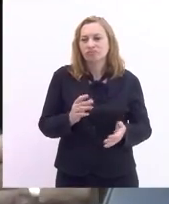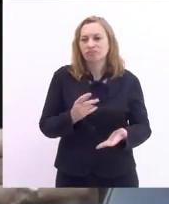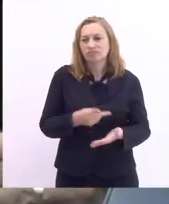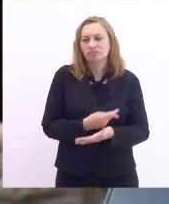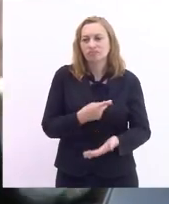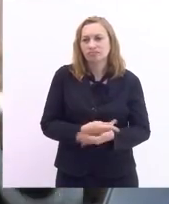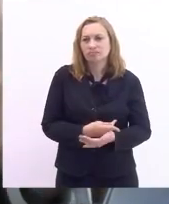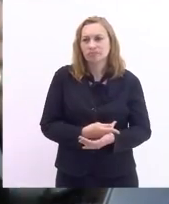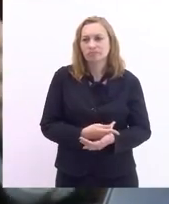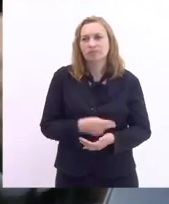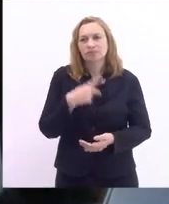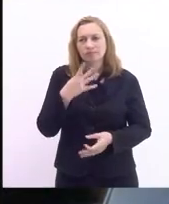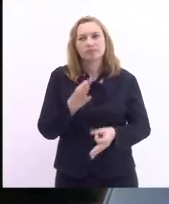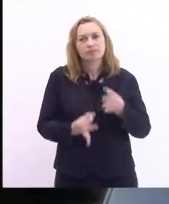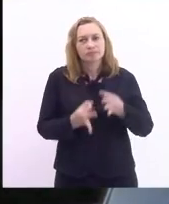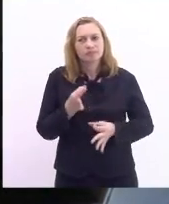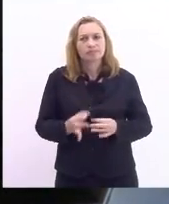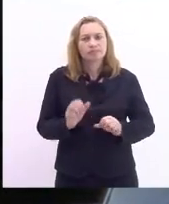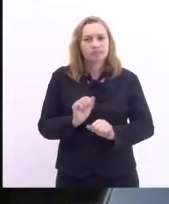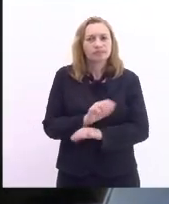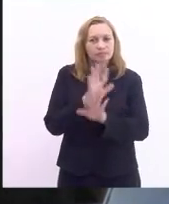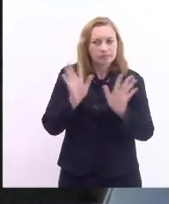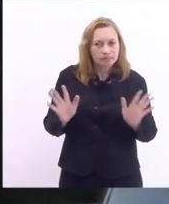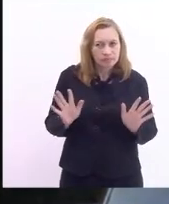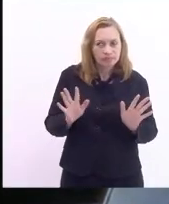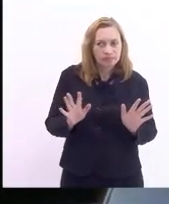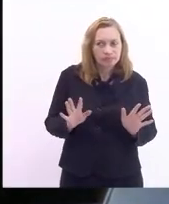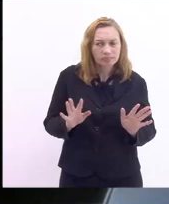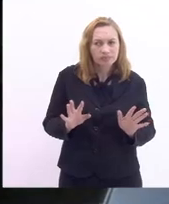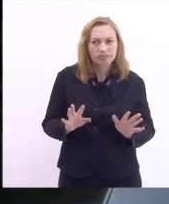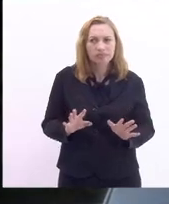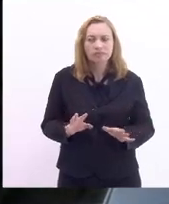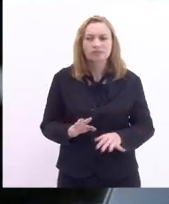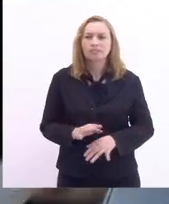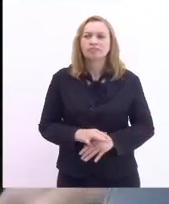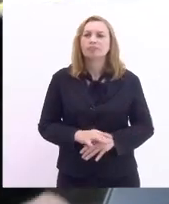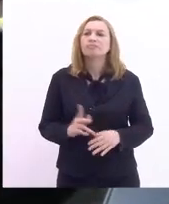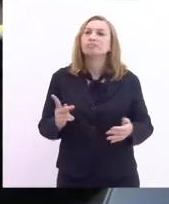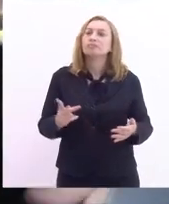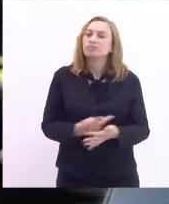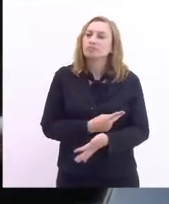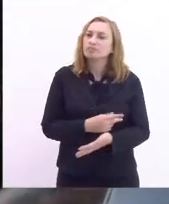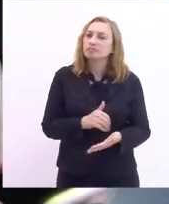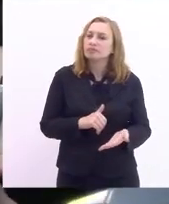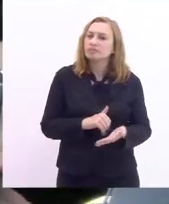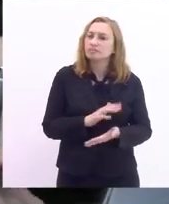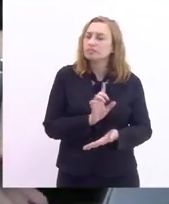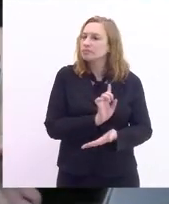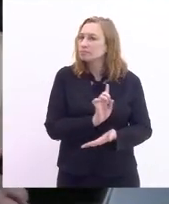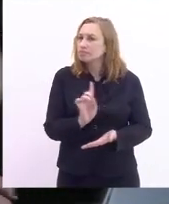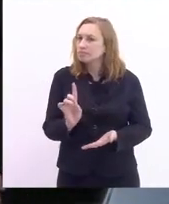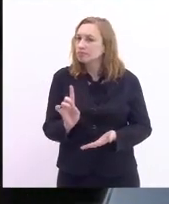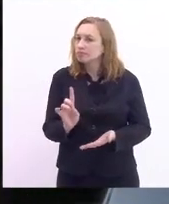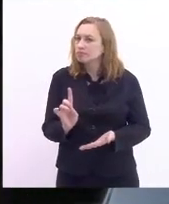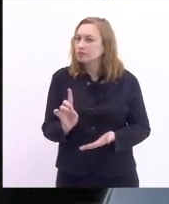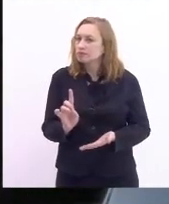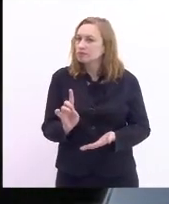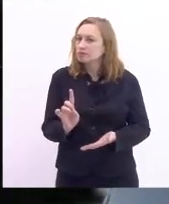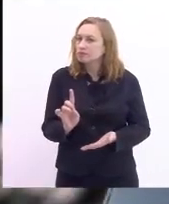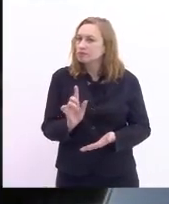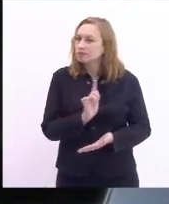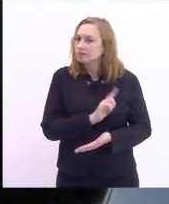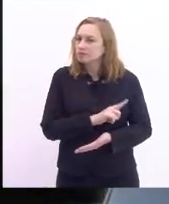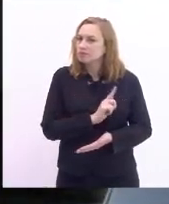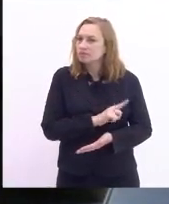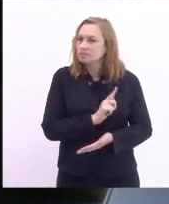falando em justiça é preciso deixar claro a intervenção ocorreu mas não na